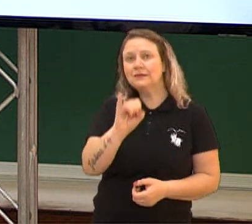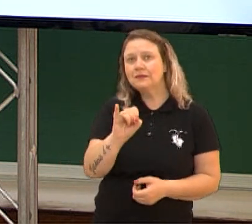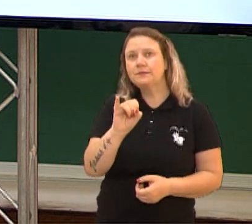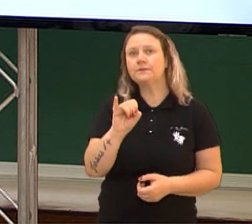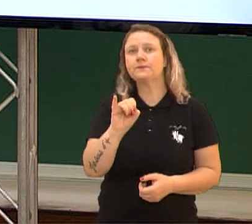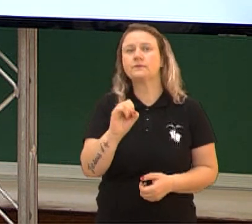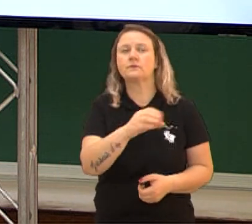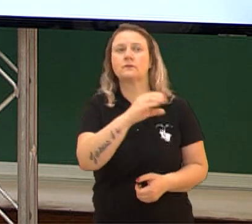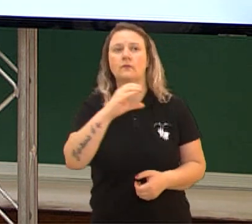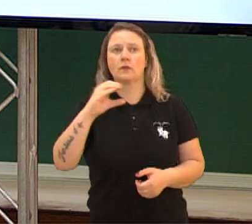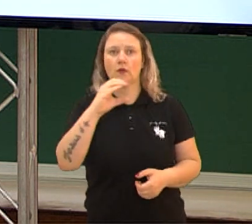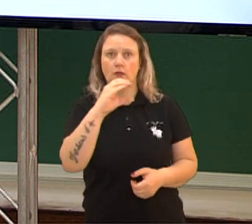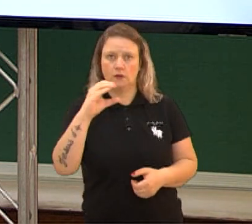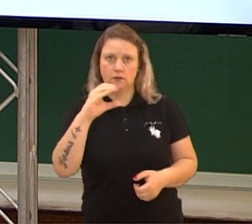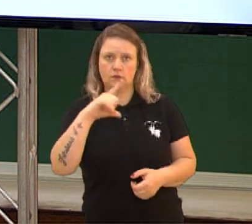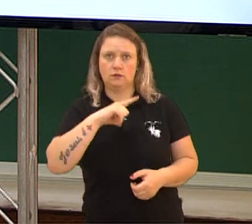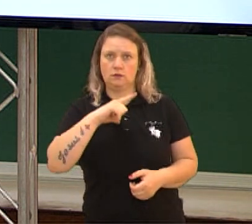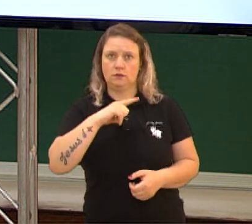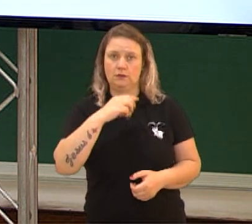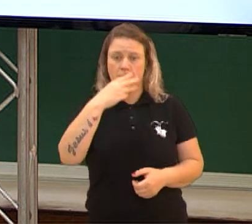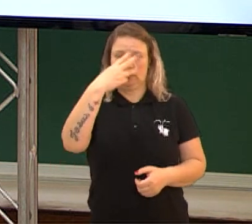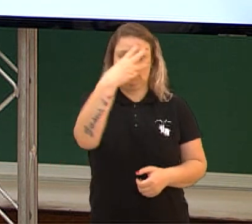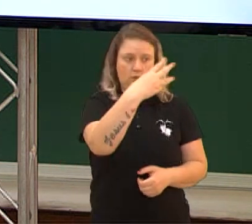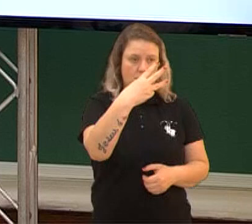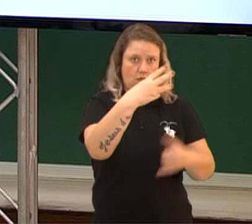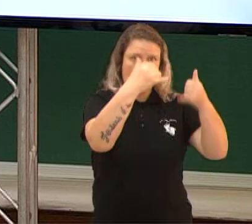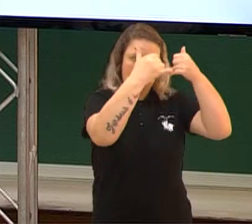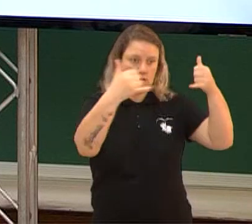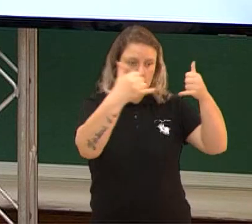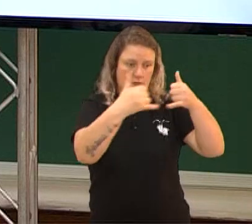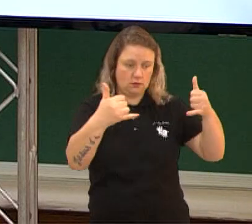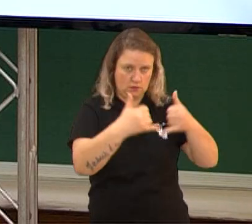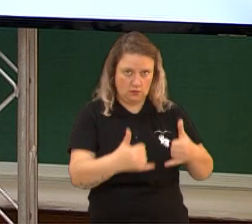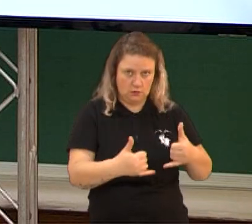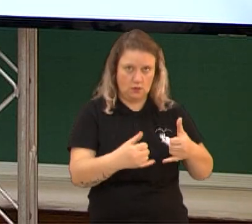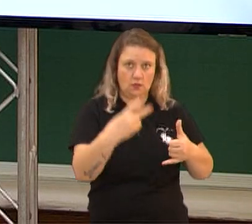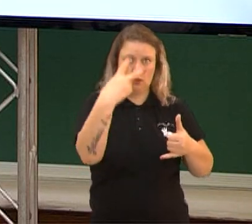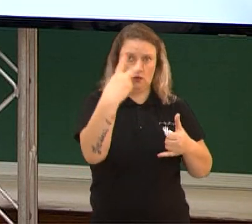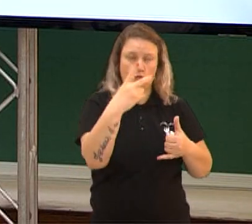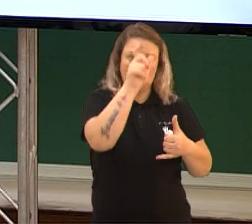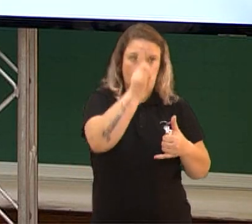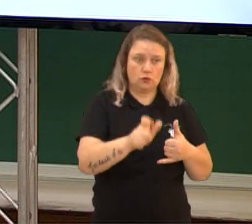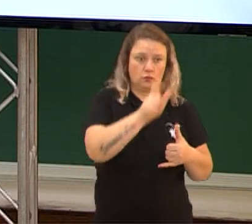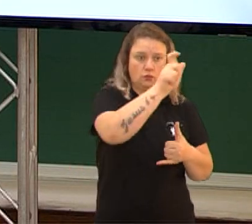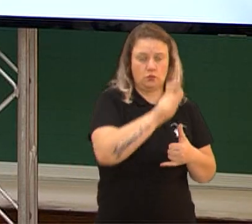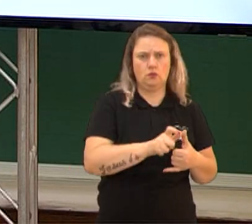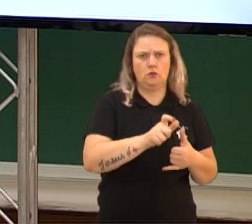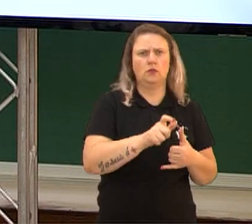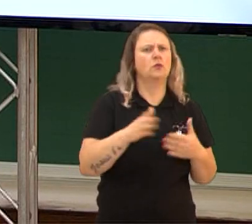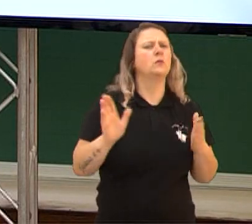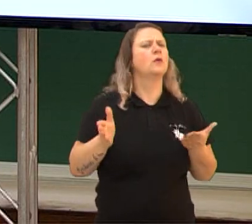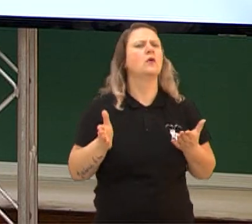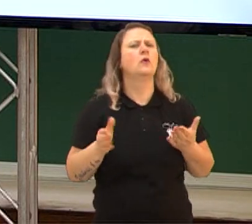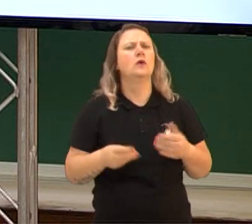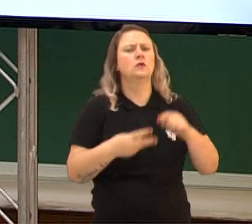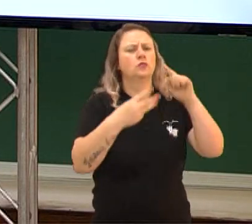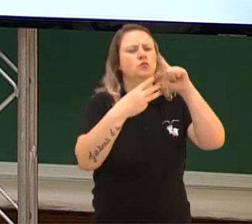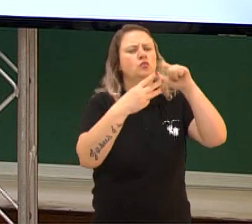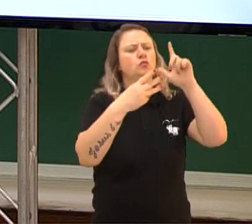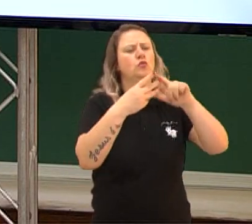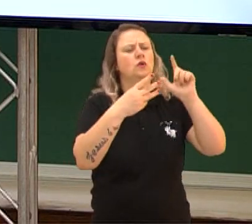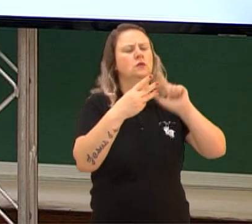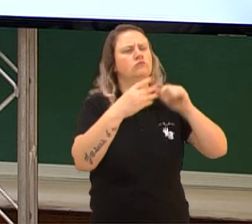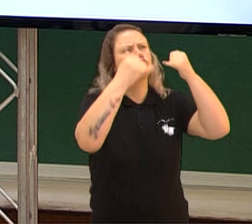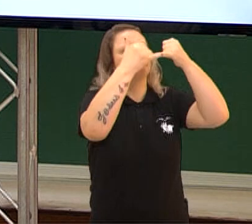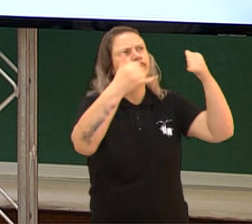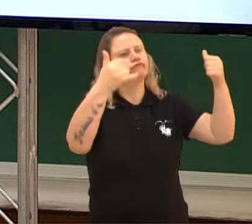C tem 3 linhas e 2 colunas, quantos elementos vocês acham que vão ter? 3 linhas e 2